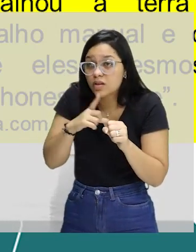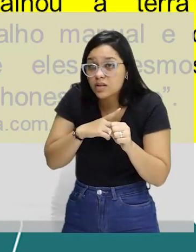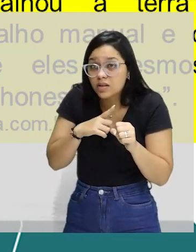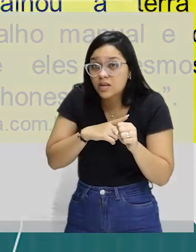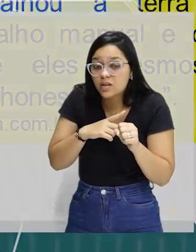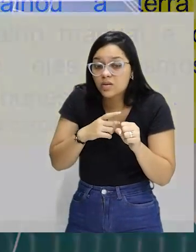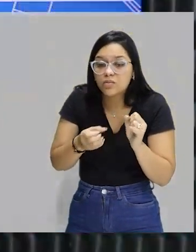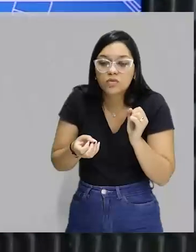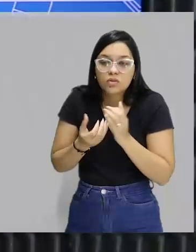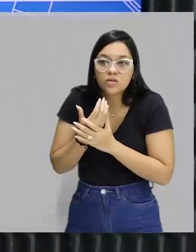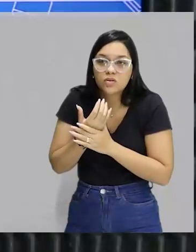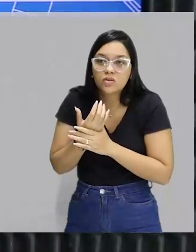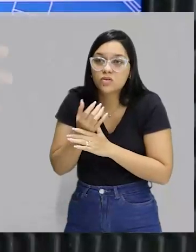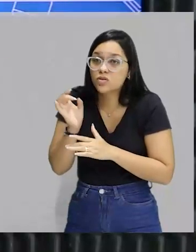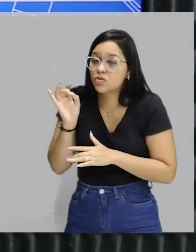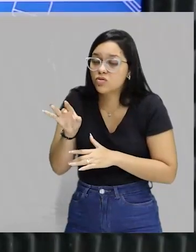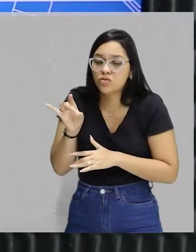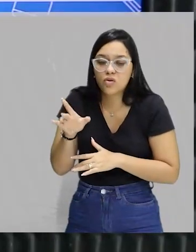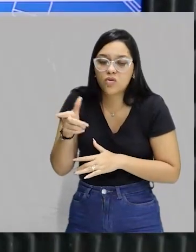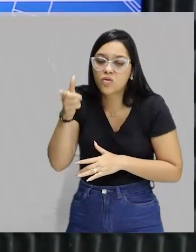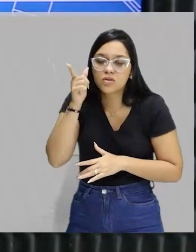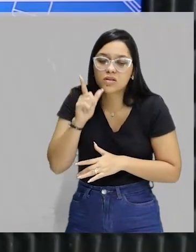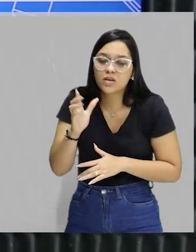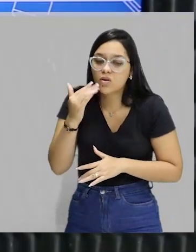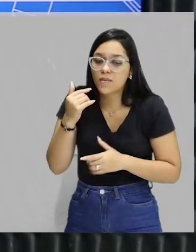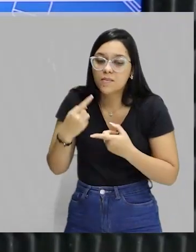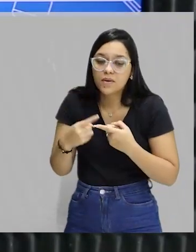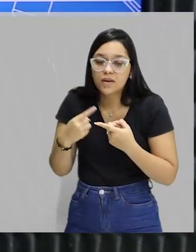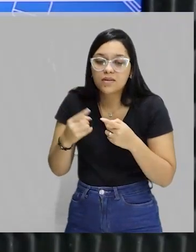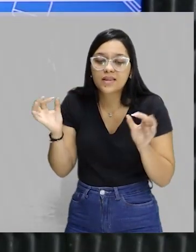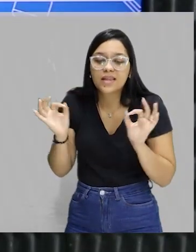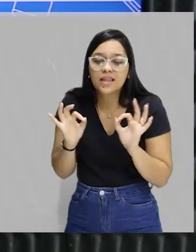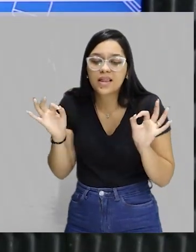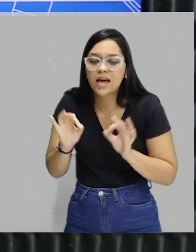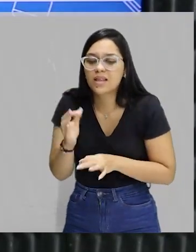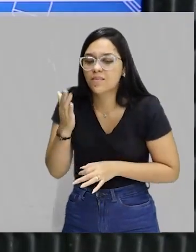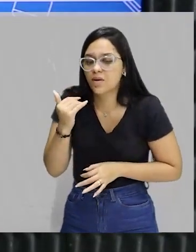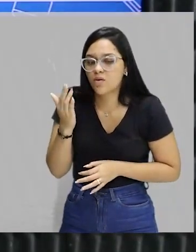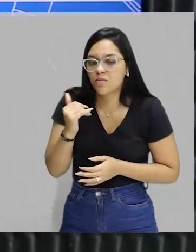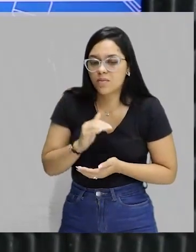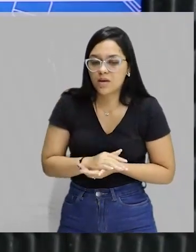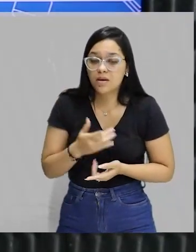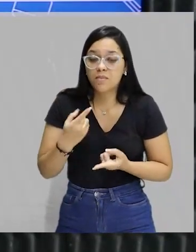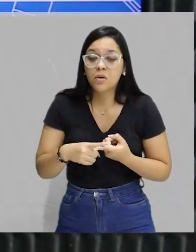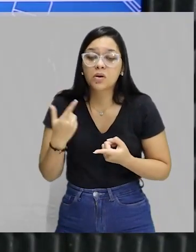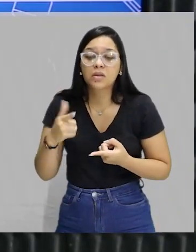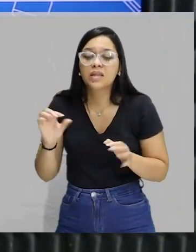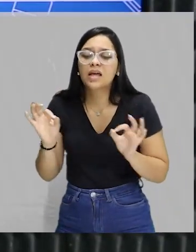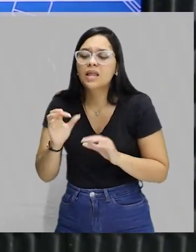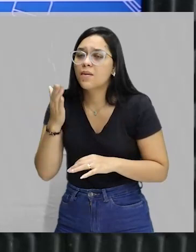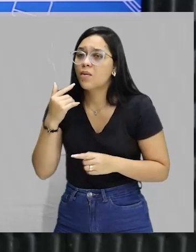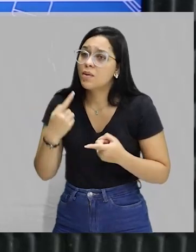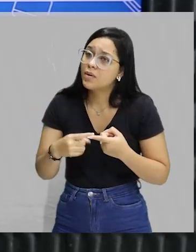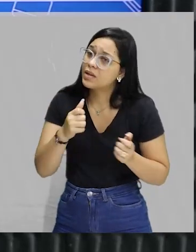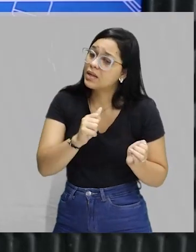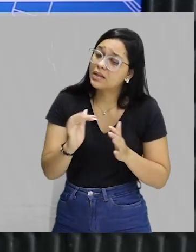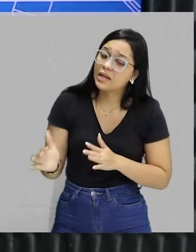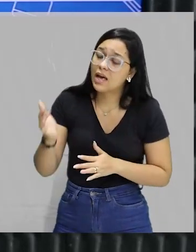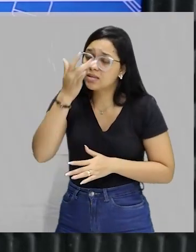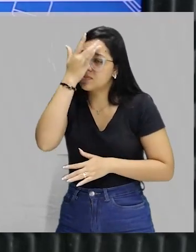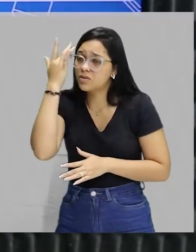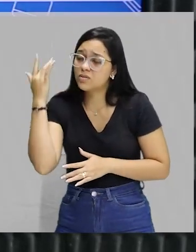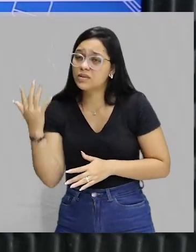que ela produziu e só isso que ela consegue comer, porque não tem mais nada para comer. Por que, que não tinha mais nada para comer? Porque naquele período as